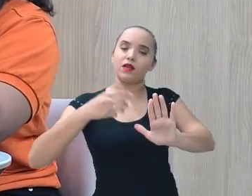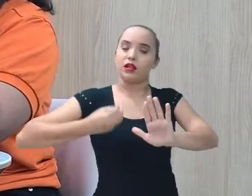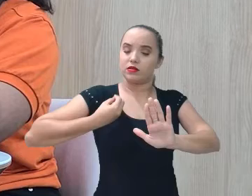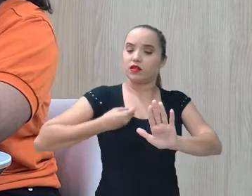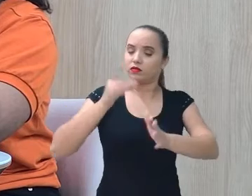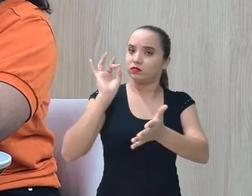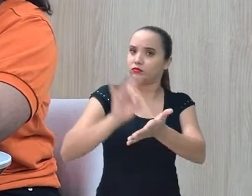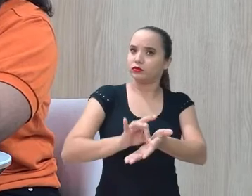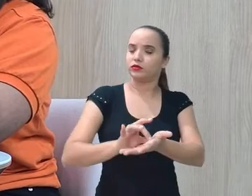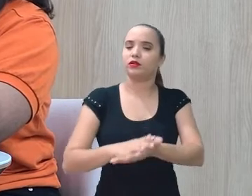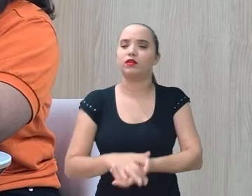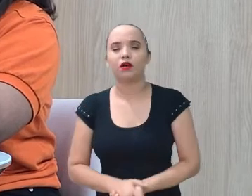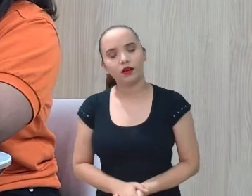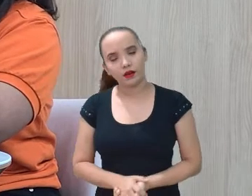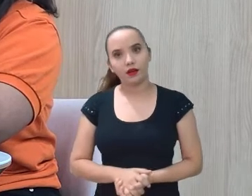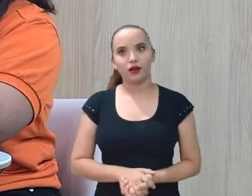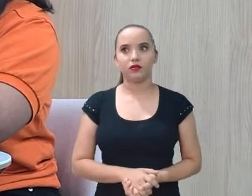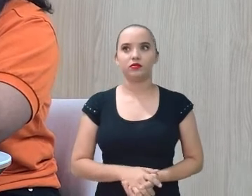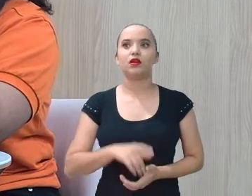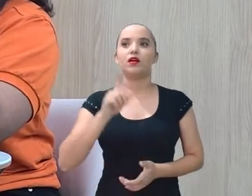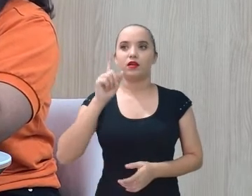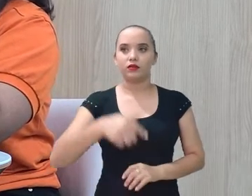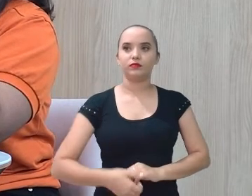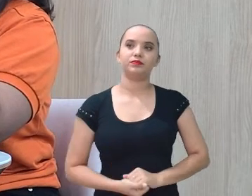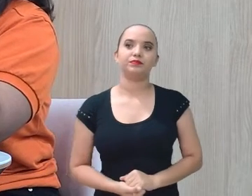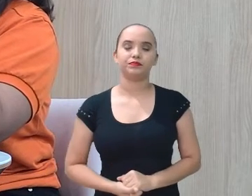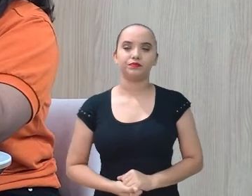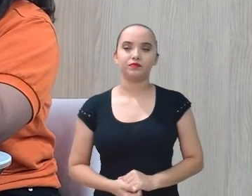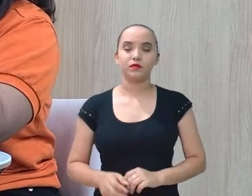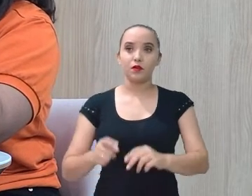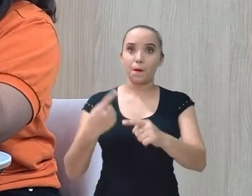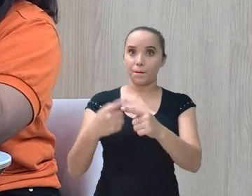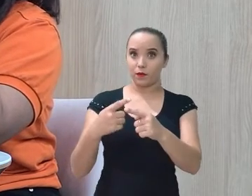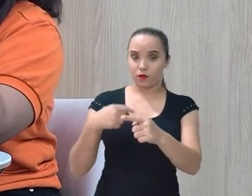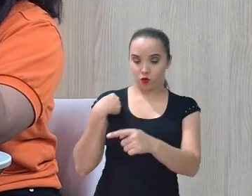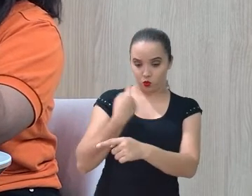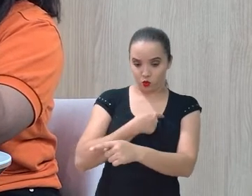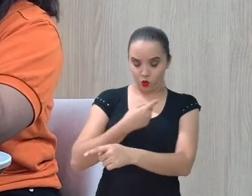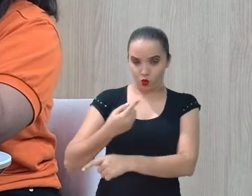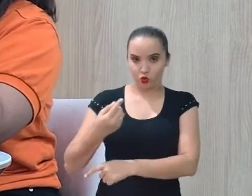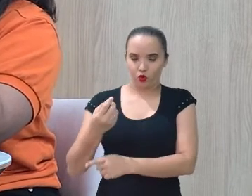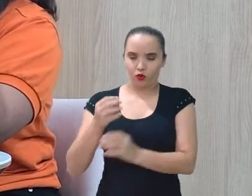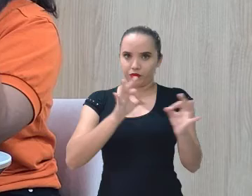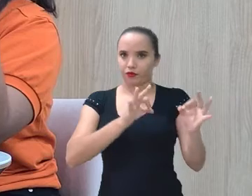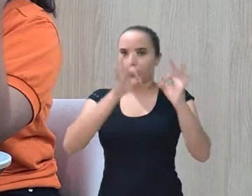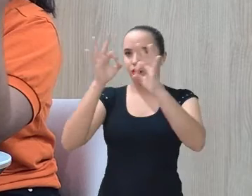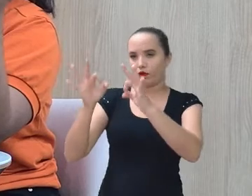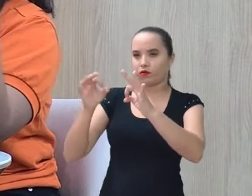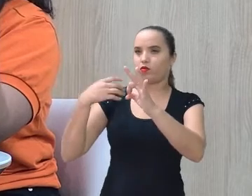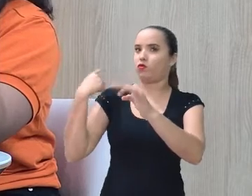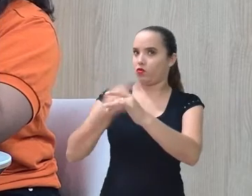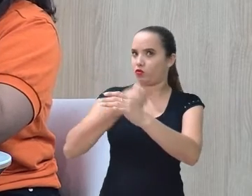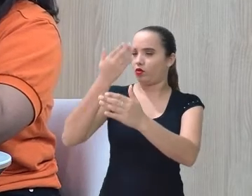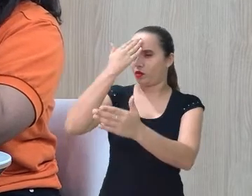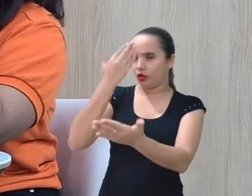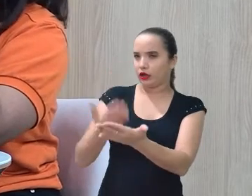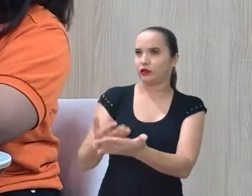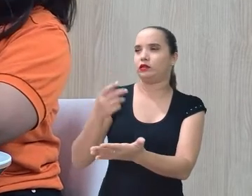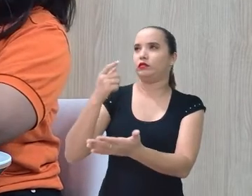filme deles, dos animais, é baseado em fato. Porque enquanto o nosso, a gente assiste para realmente acreditar que existem